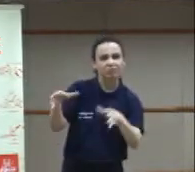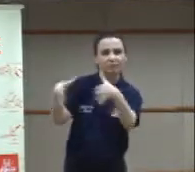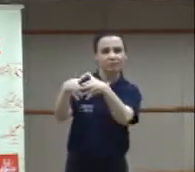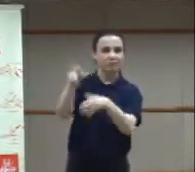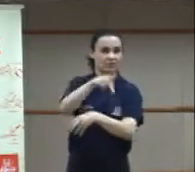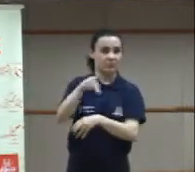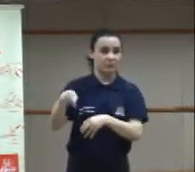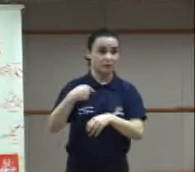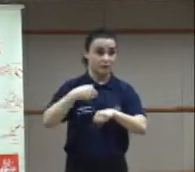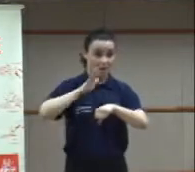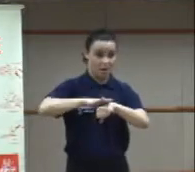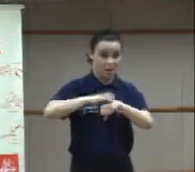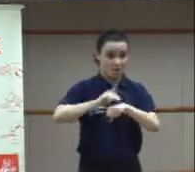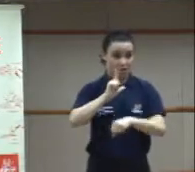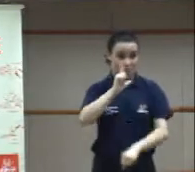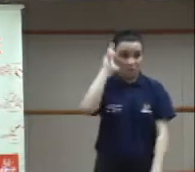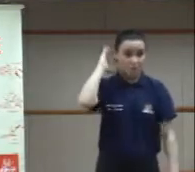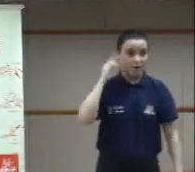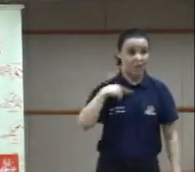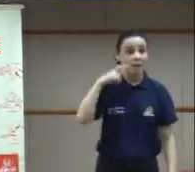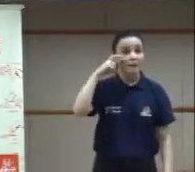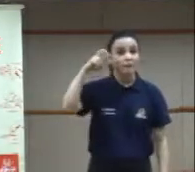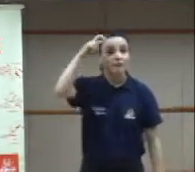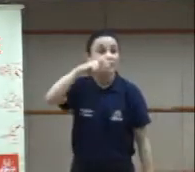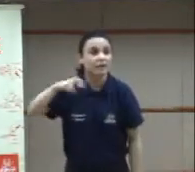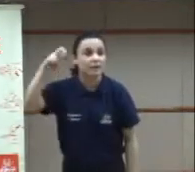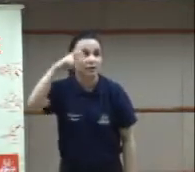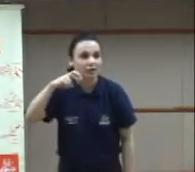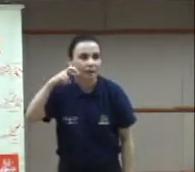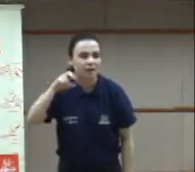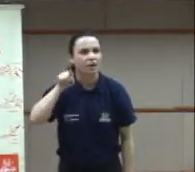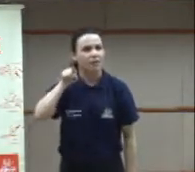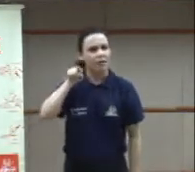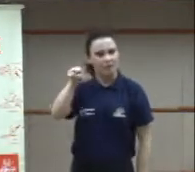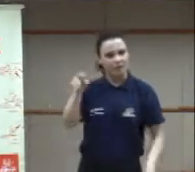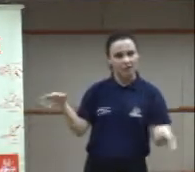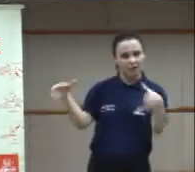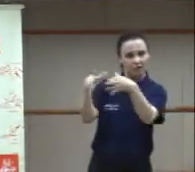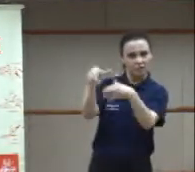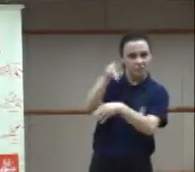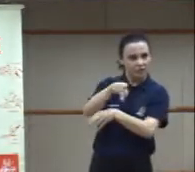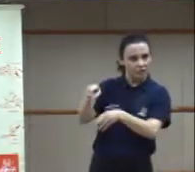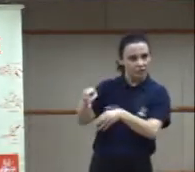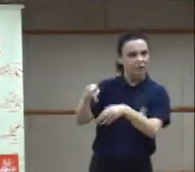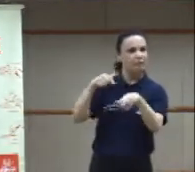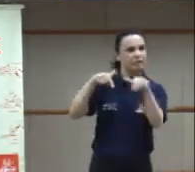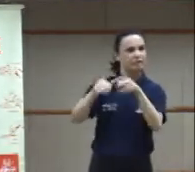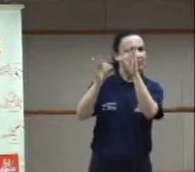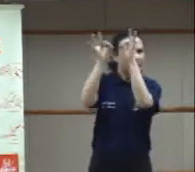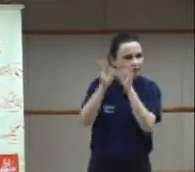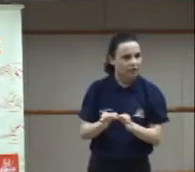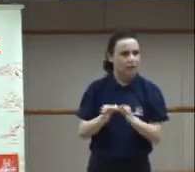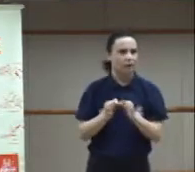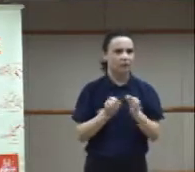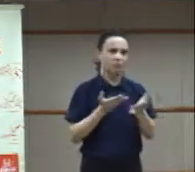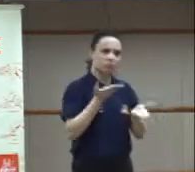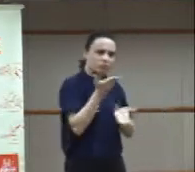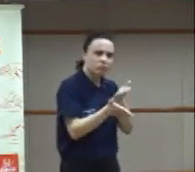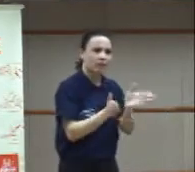que fiscalizar se esses professores estão realmente atendendo às questões de